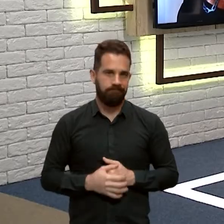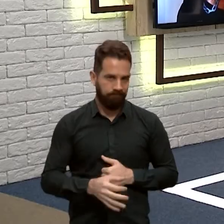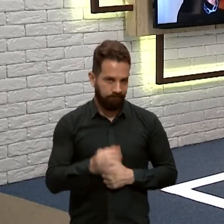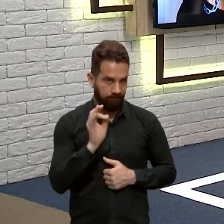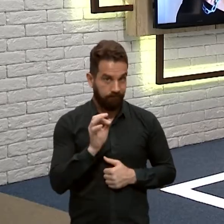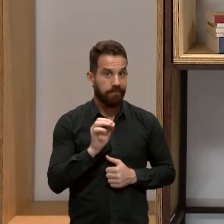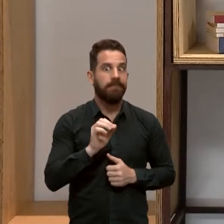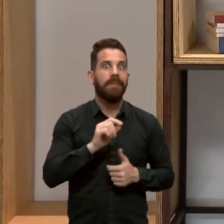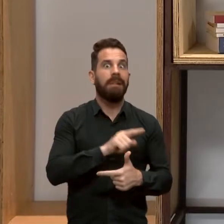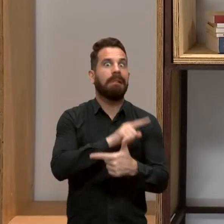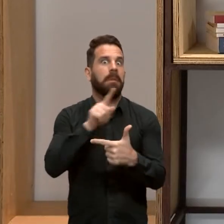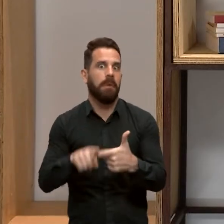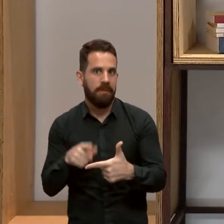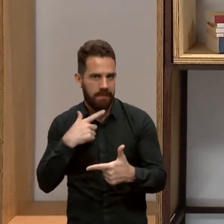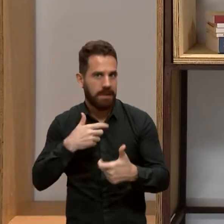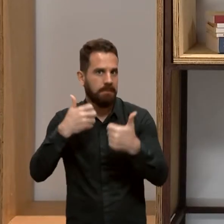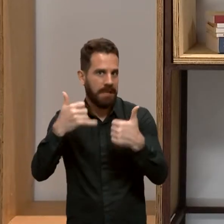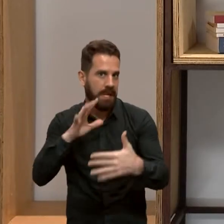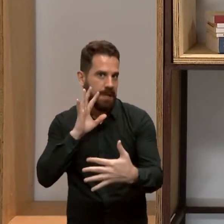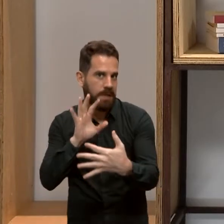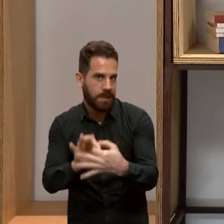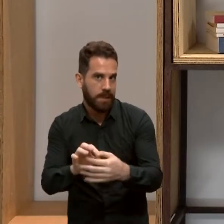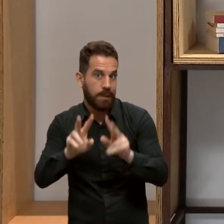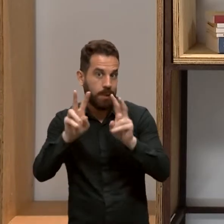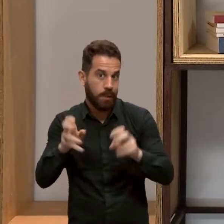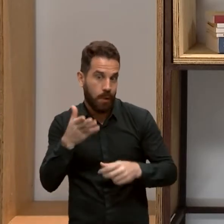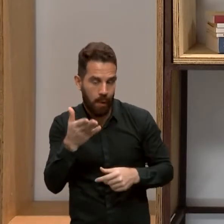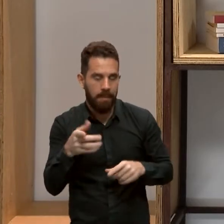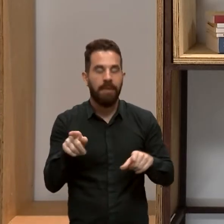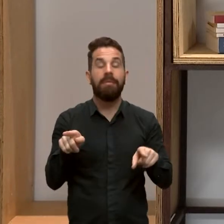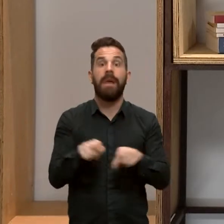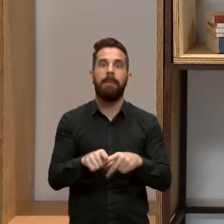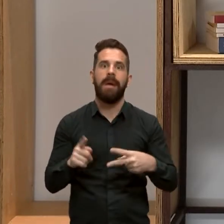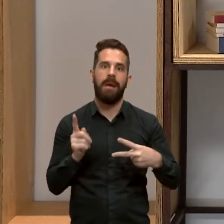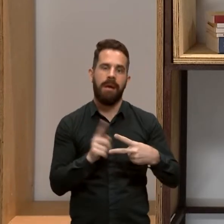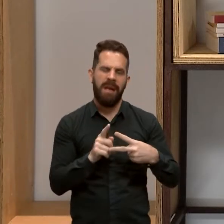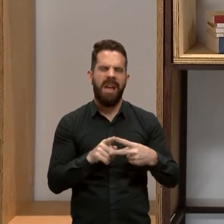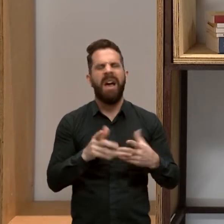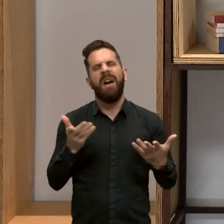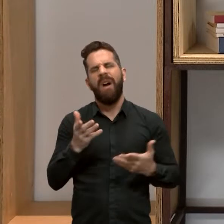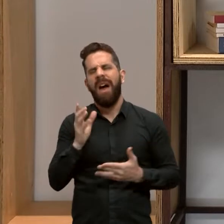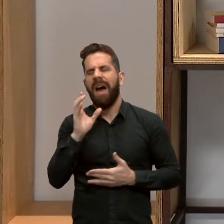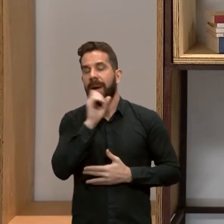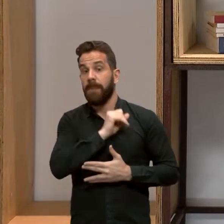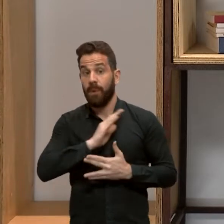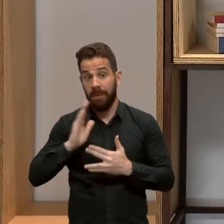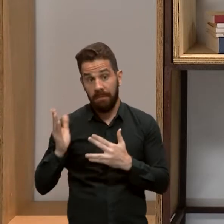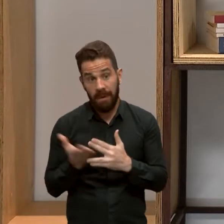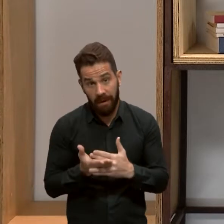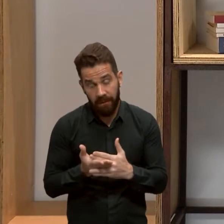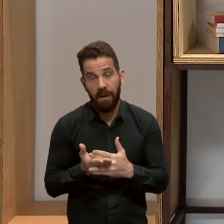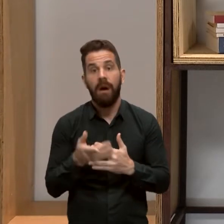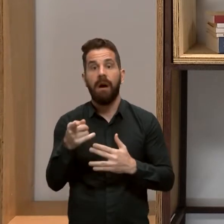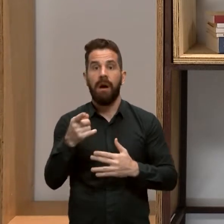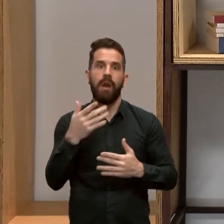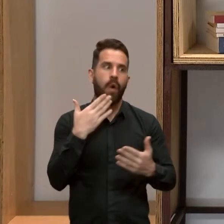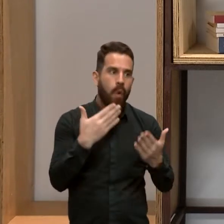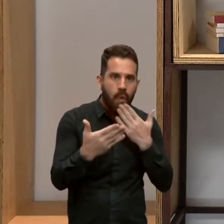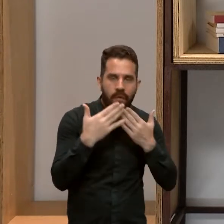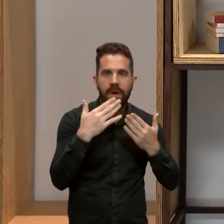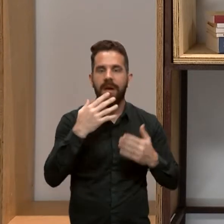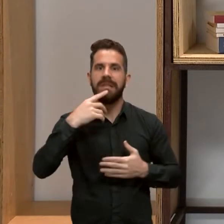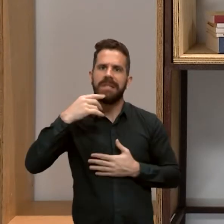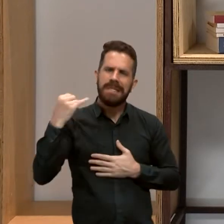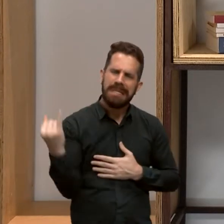de educação emancipadora também com a Adriana, mas a gente tem que ir para um rápido intervalo e essa conversa tão